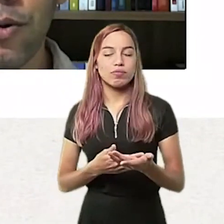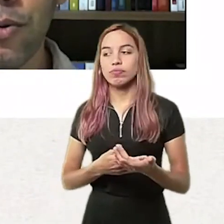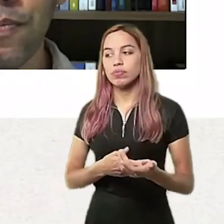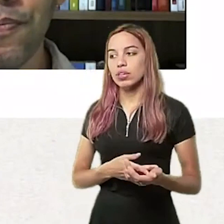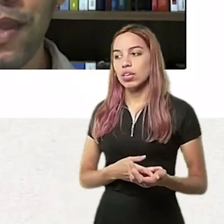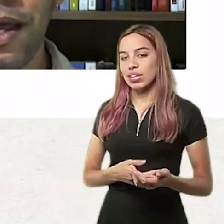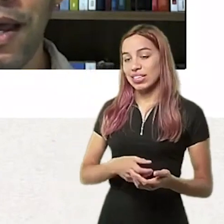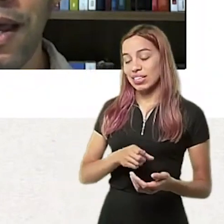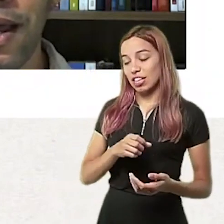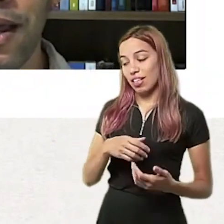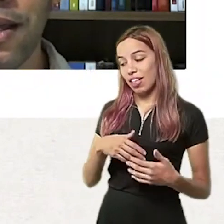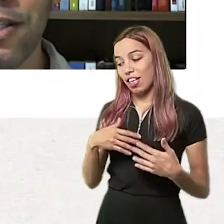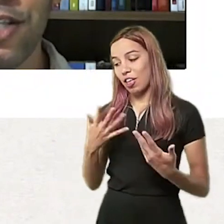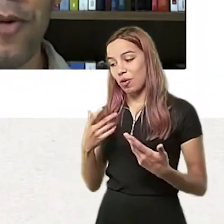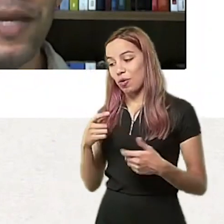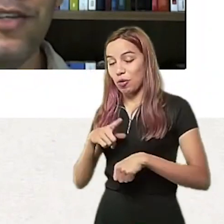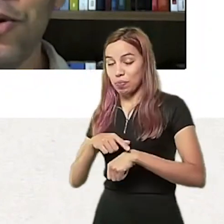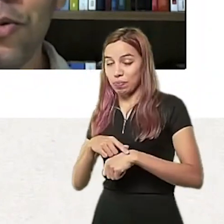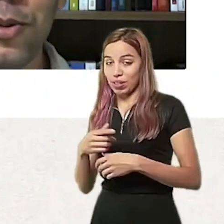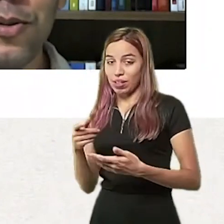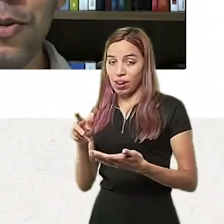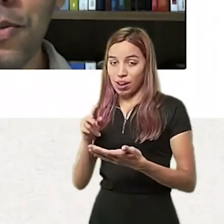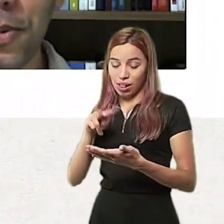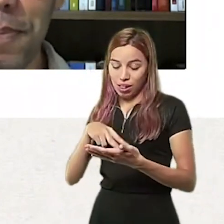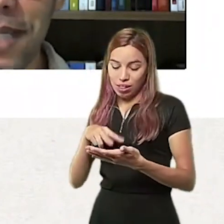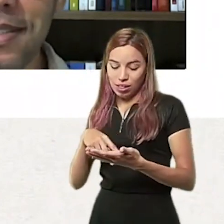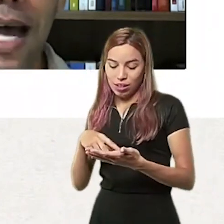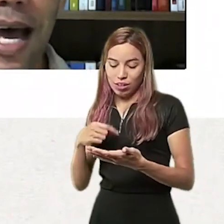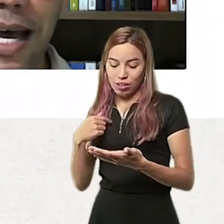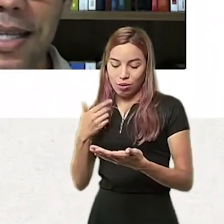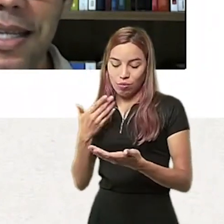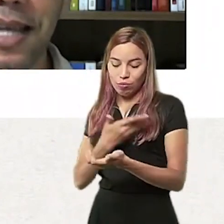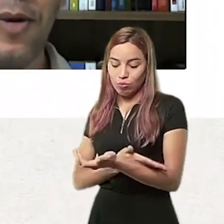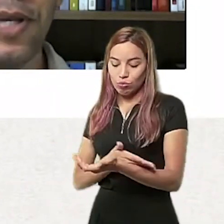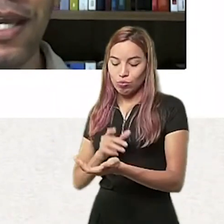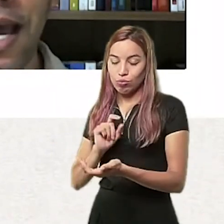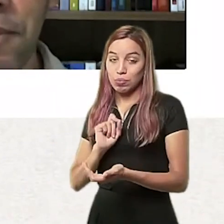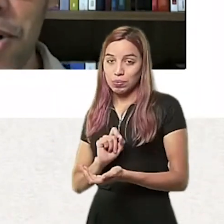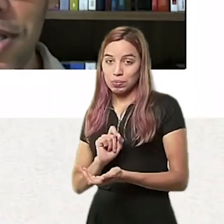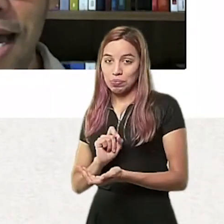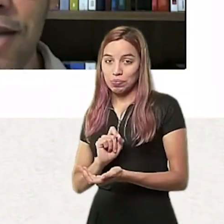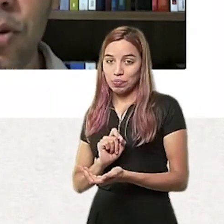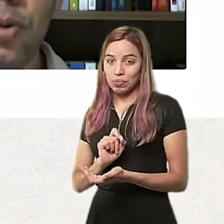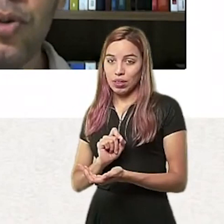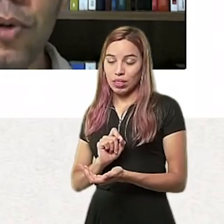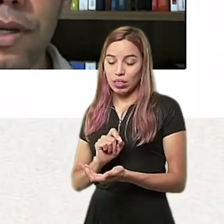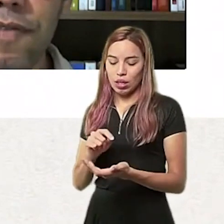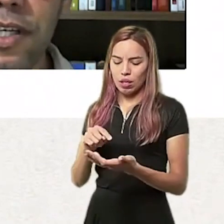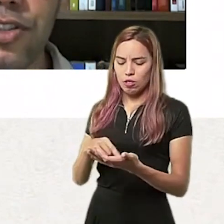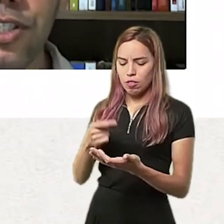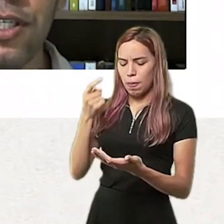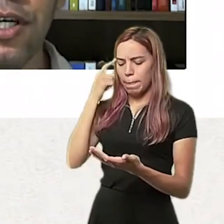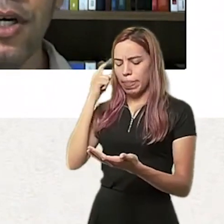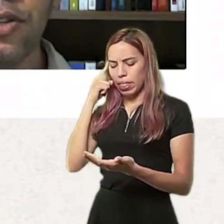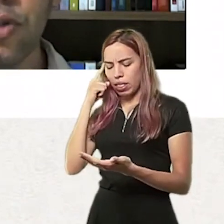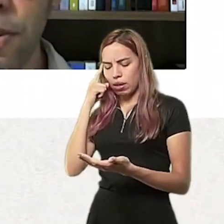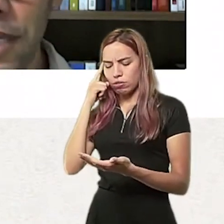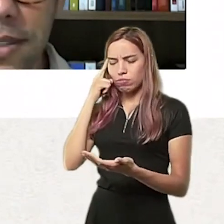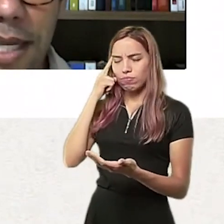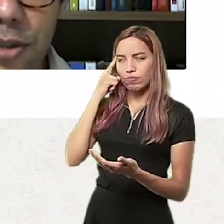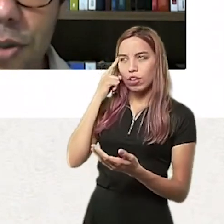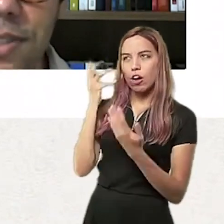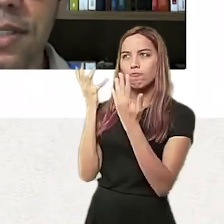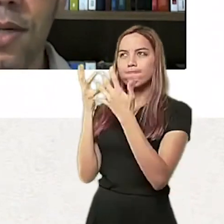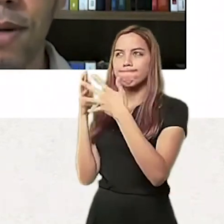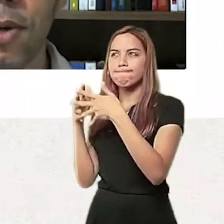eu leio, geralmente eu costumo pensar naquilo que é abordado, costumo refletir